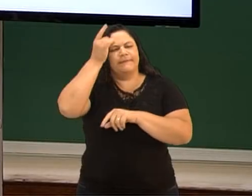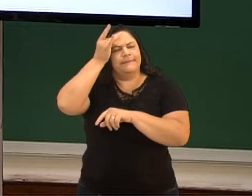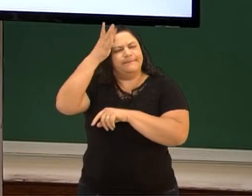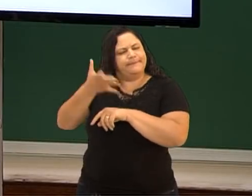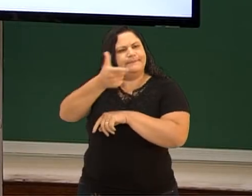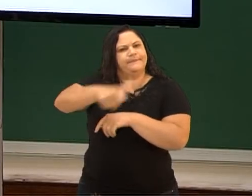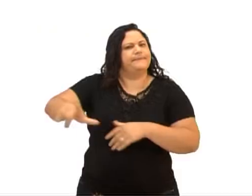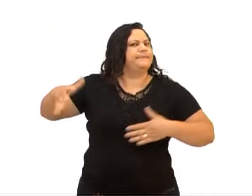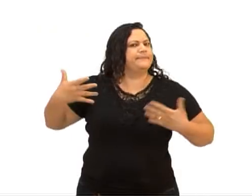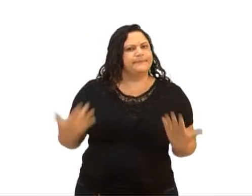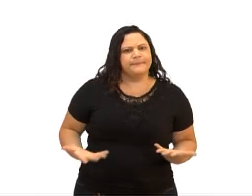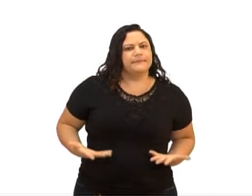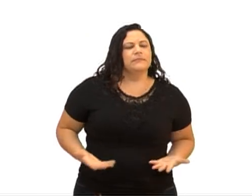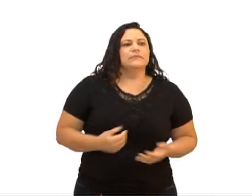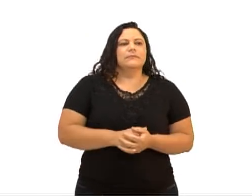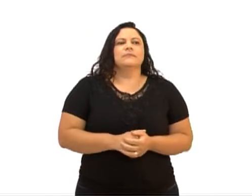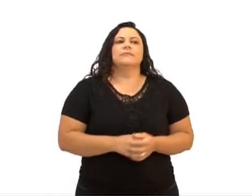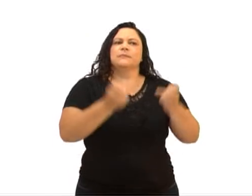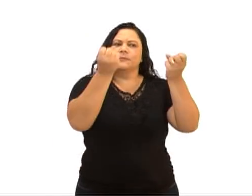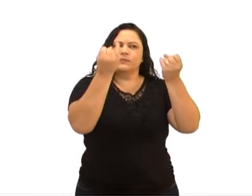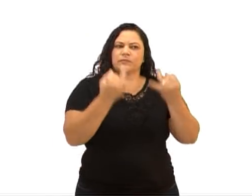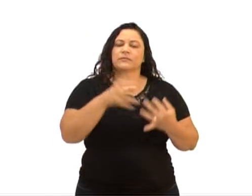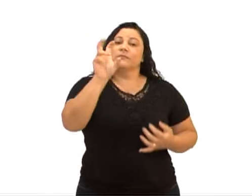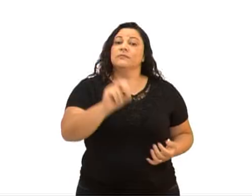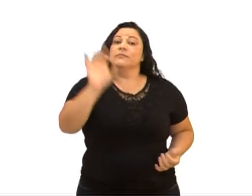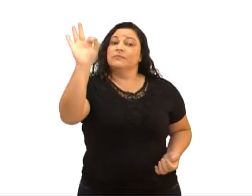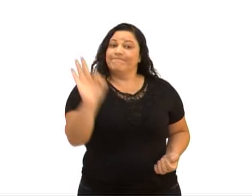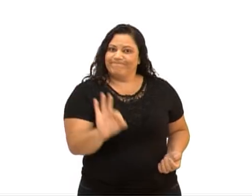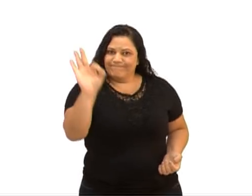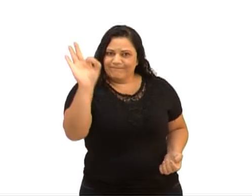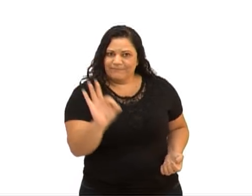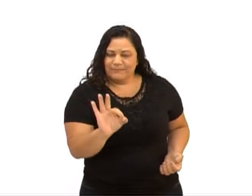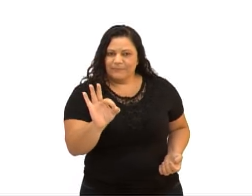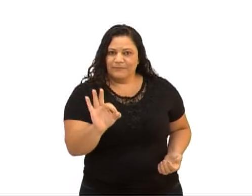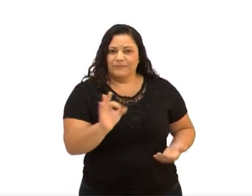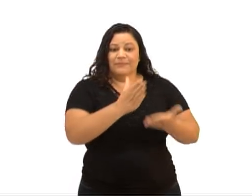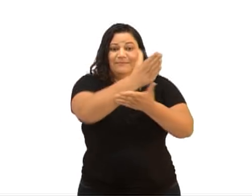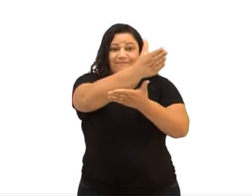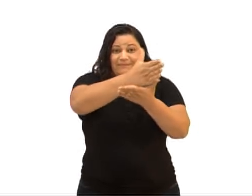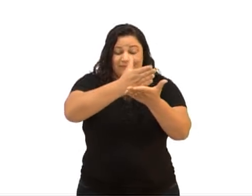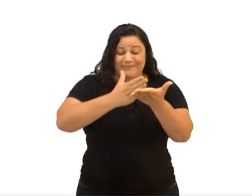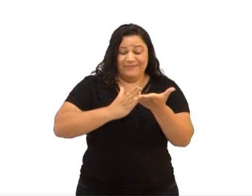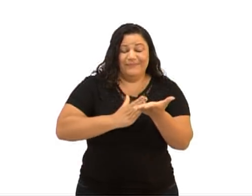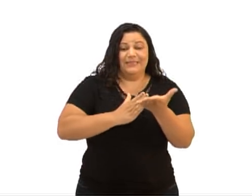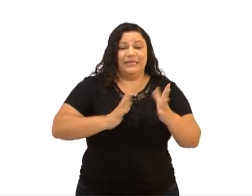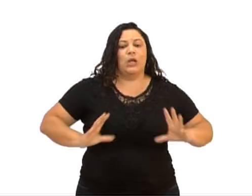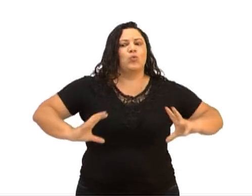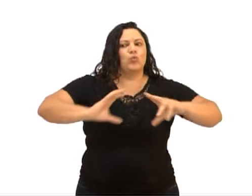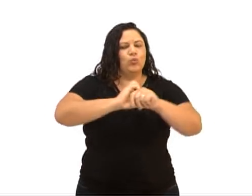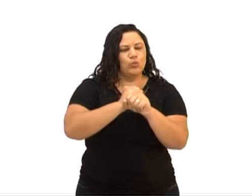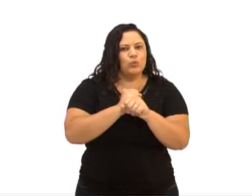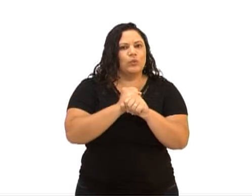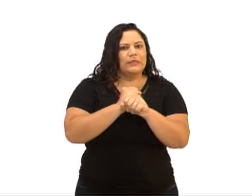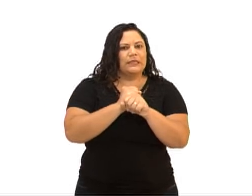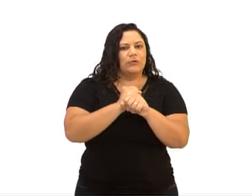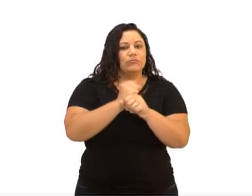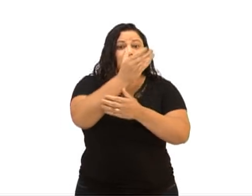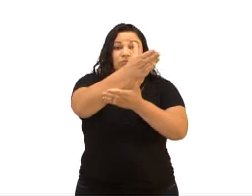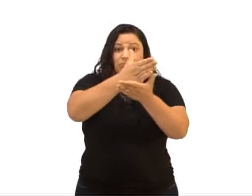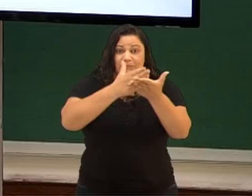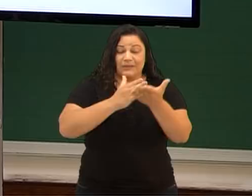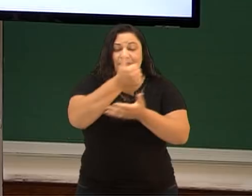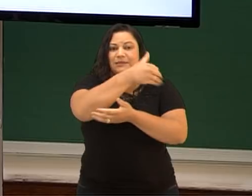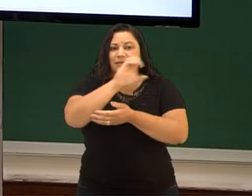novamente? Porque nós estamos falando do quê? De 50%, da metade do meu total, da metade